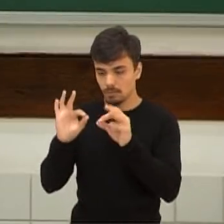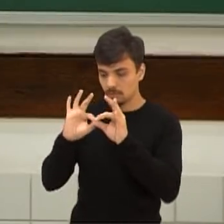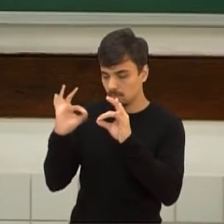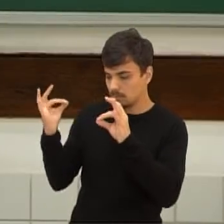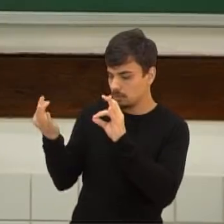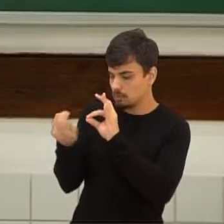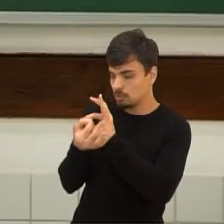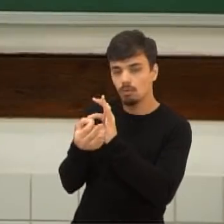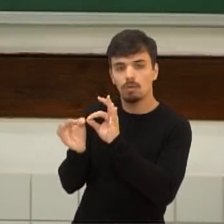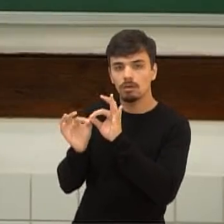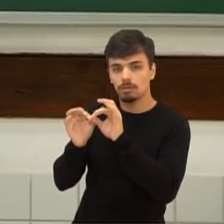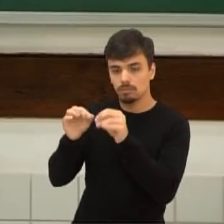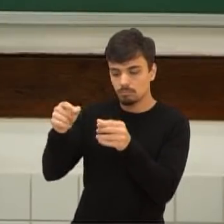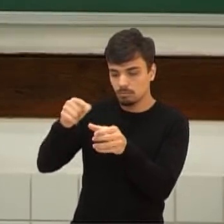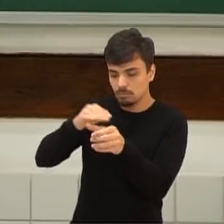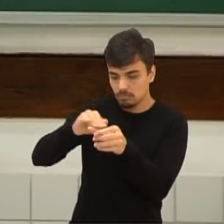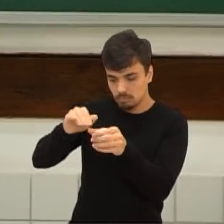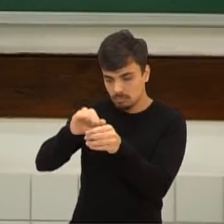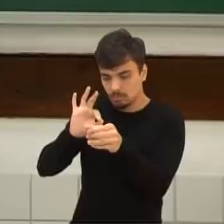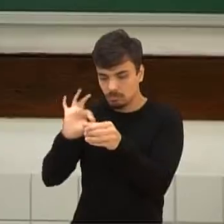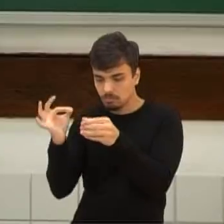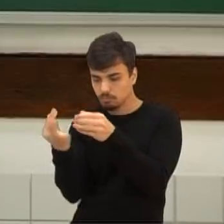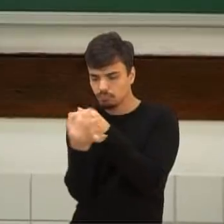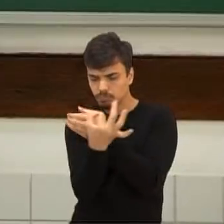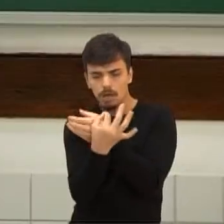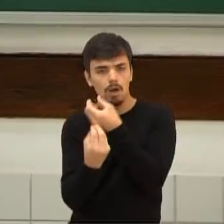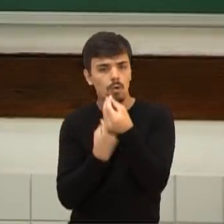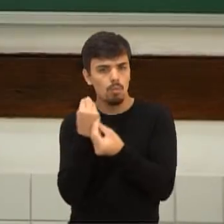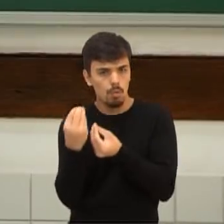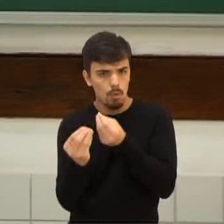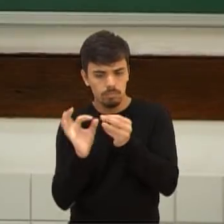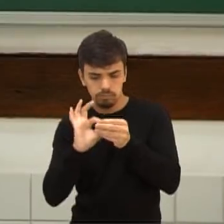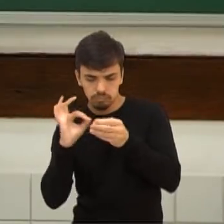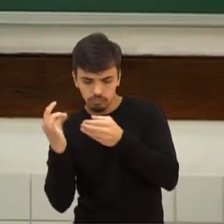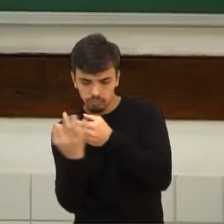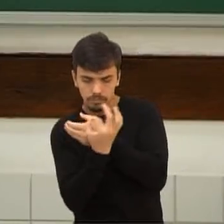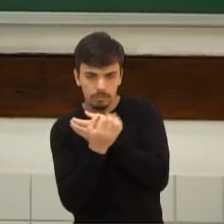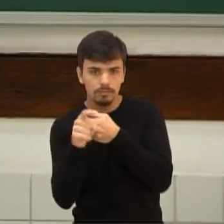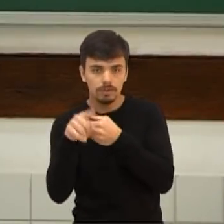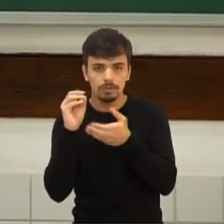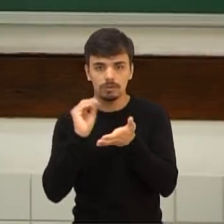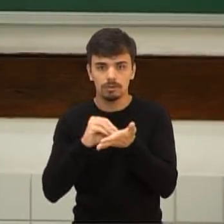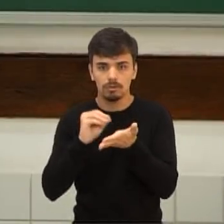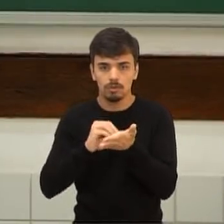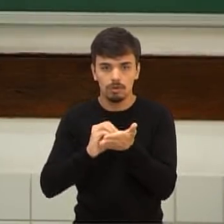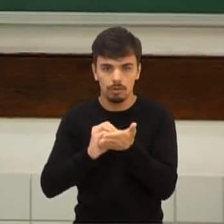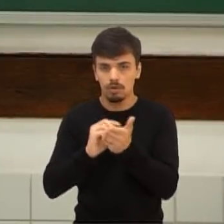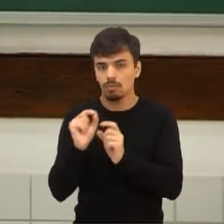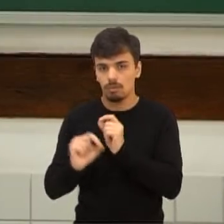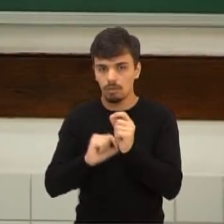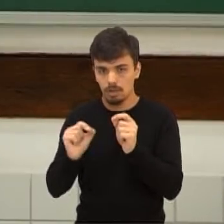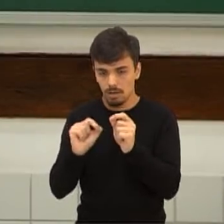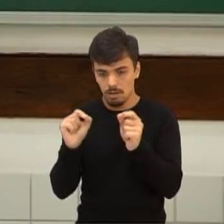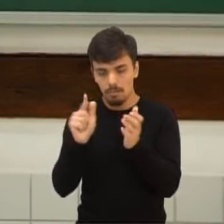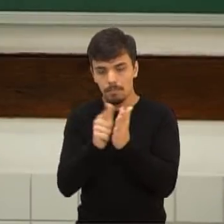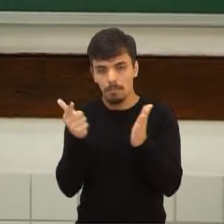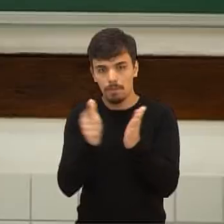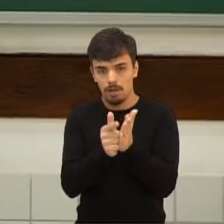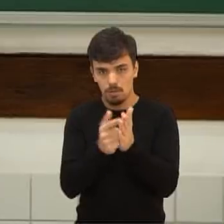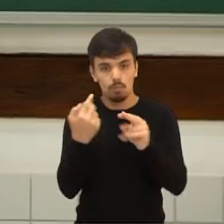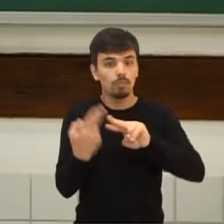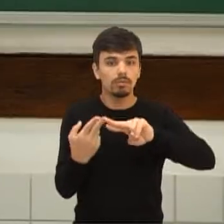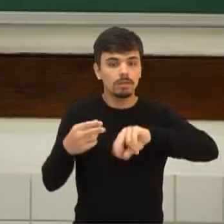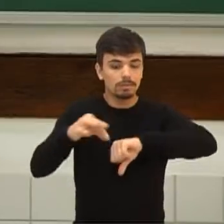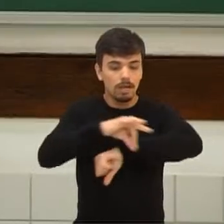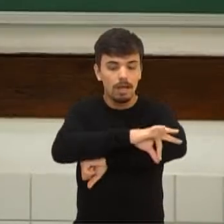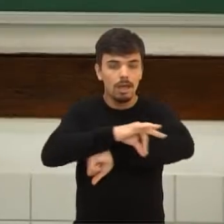desta tampinha. E através desse contorno, quando você mediu a fita, você coloca ela num papel e usa a régua para ver